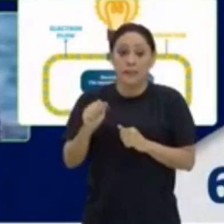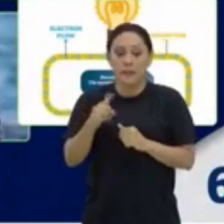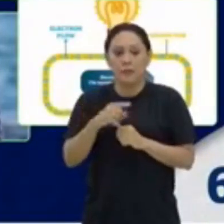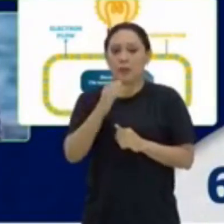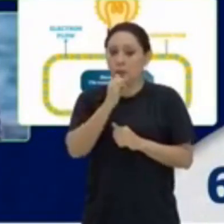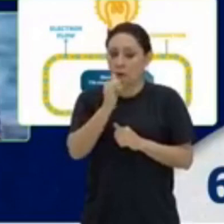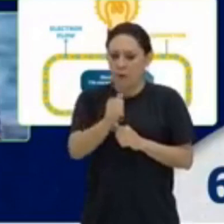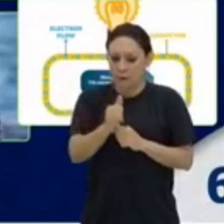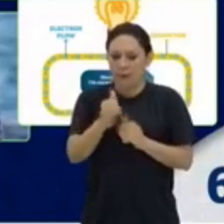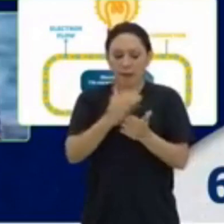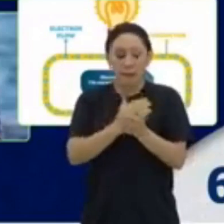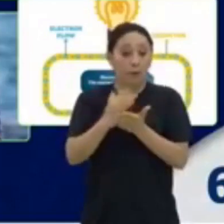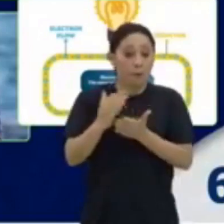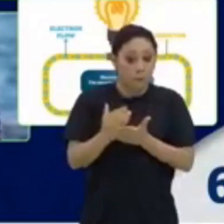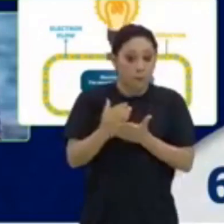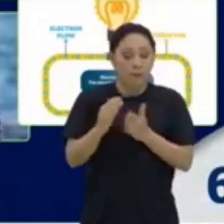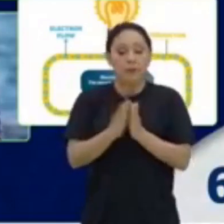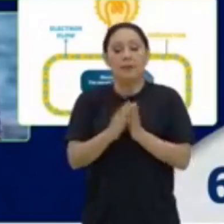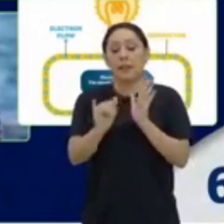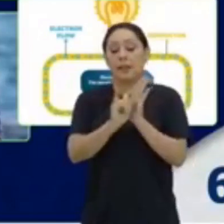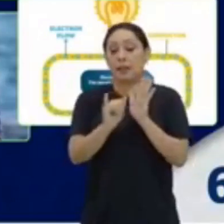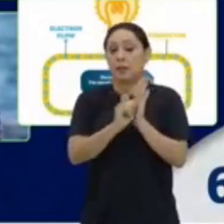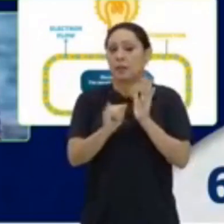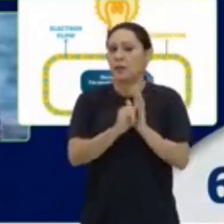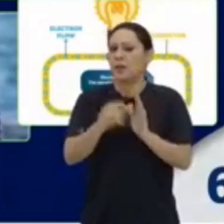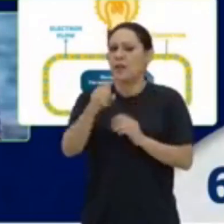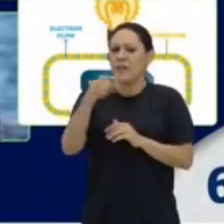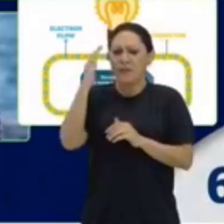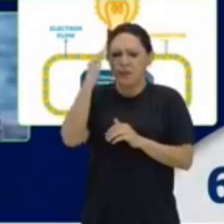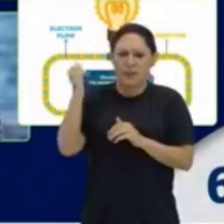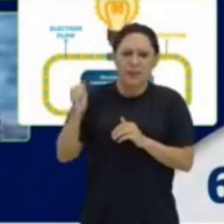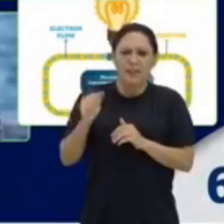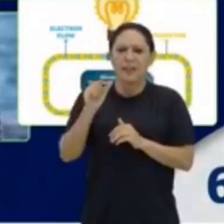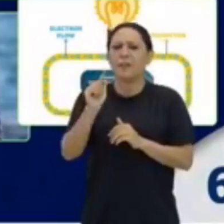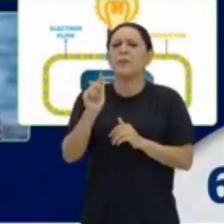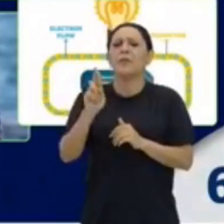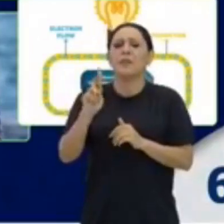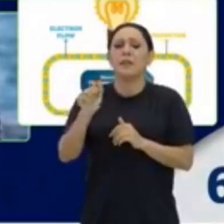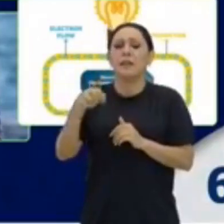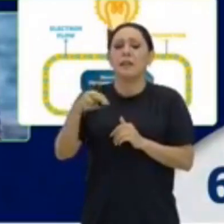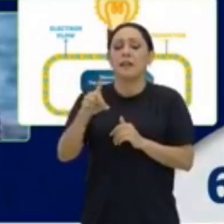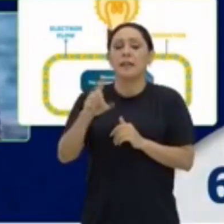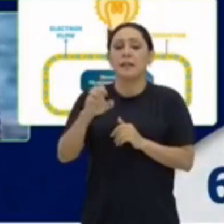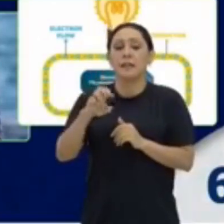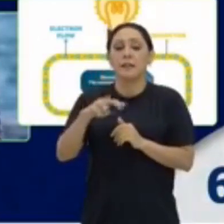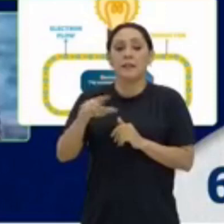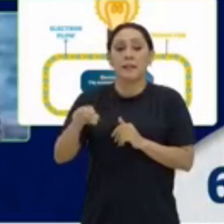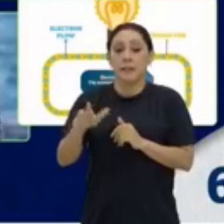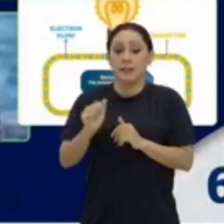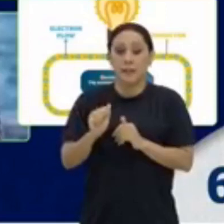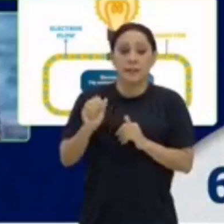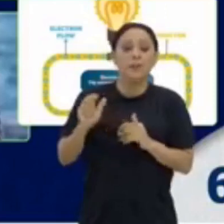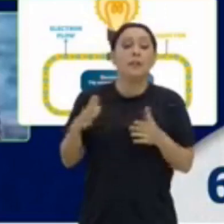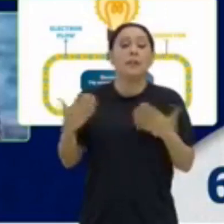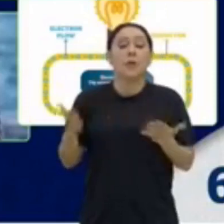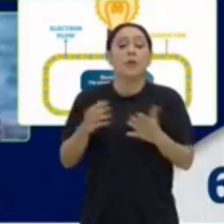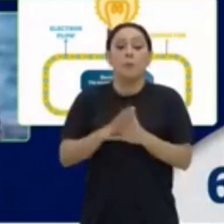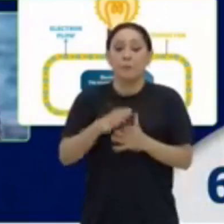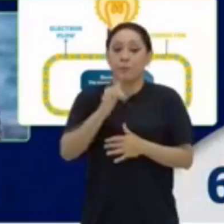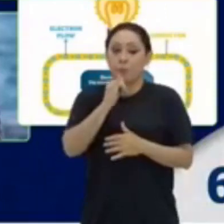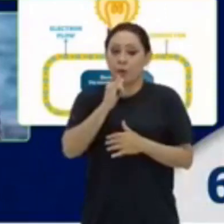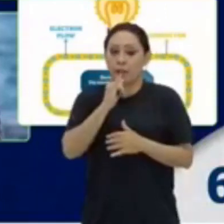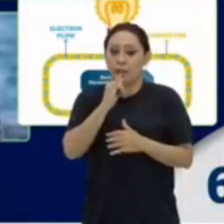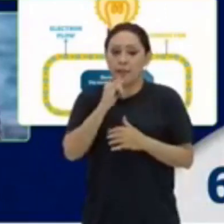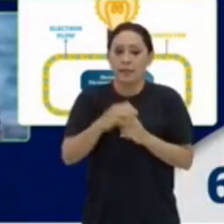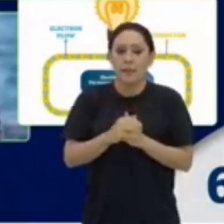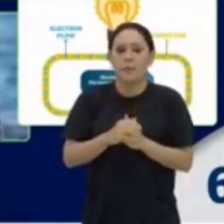para você lá no início, né, na introdução, você sabe o que são grandezas? Quando você diz, olha só pessoal, o amor